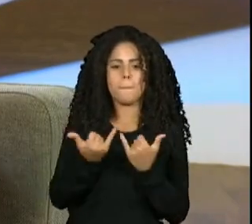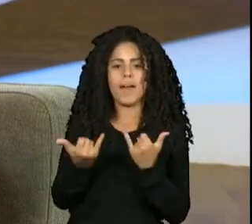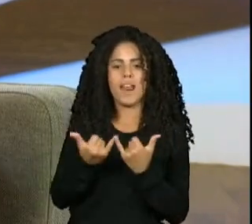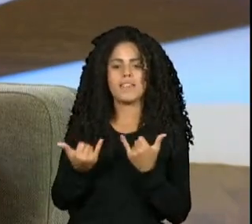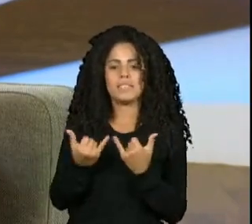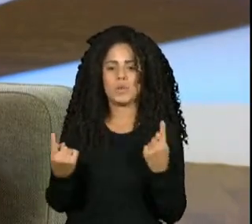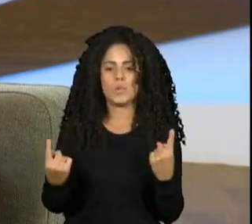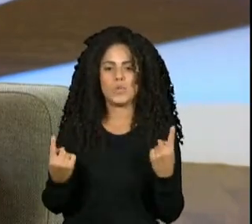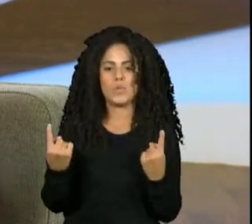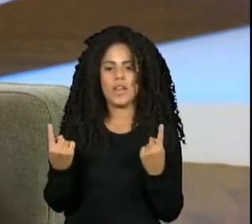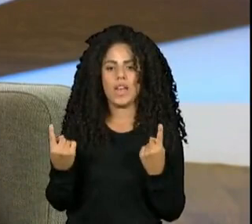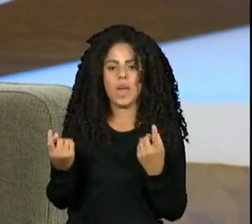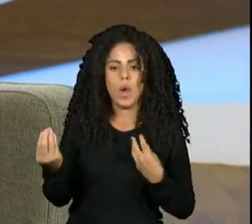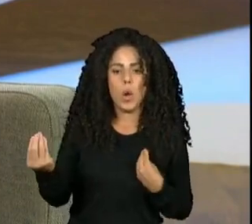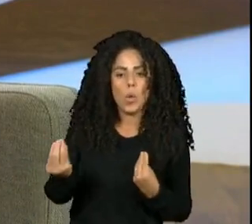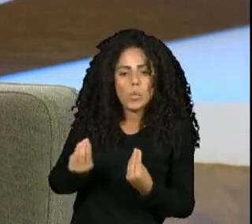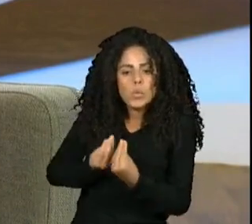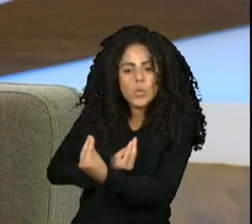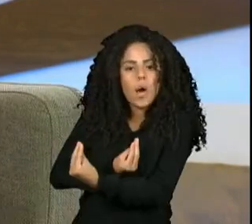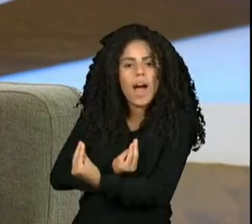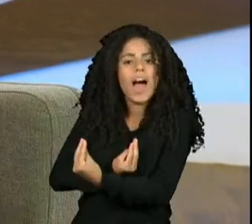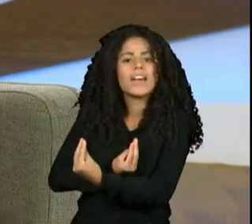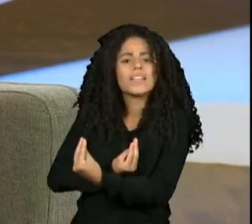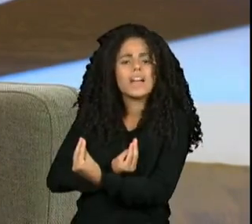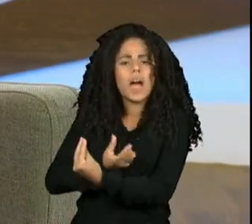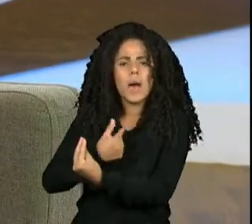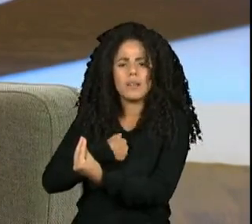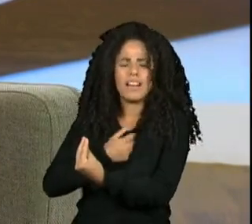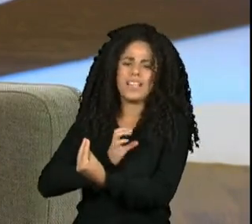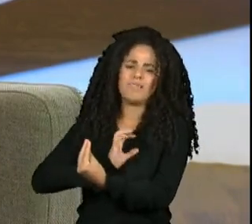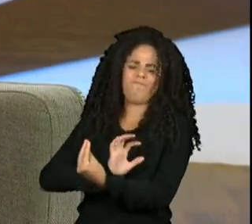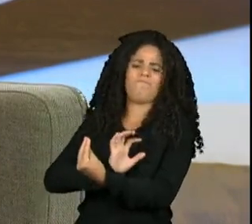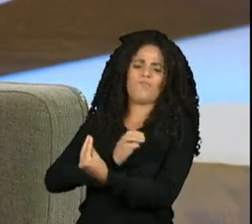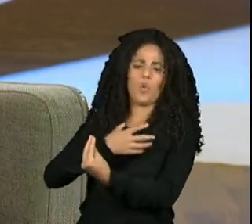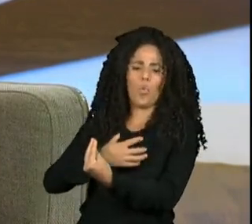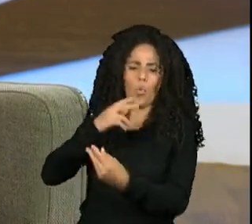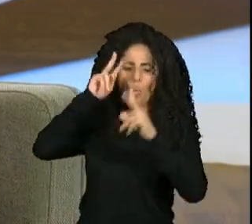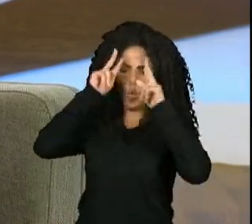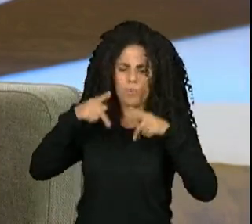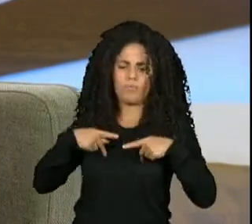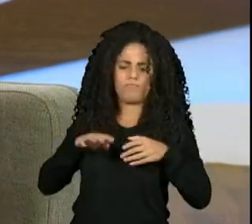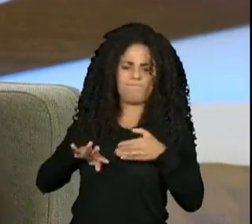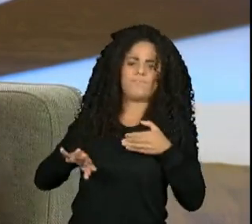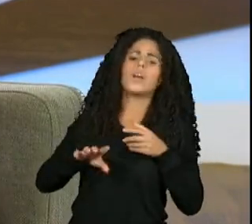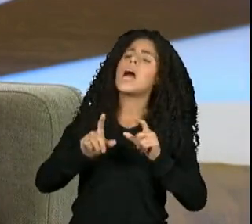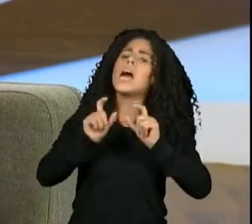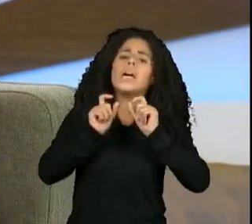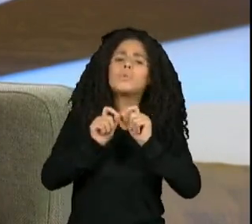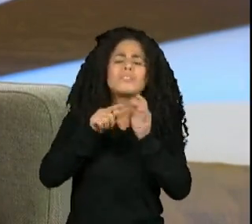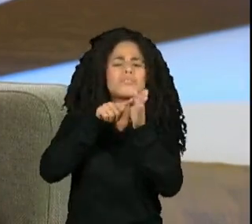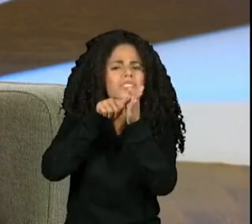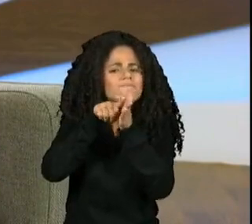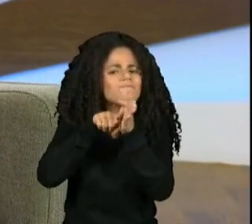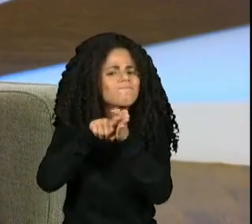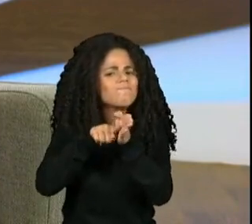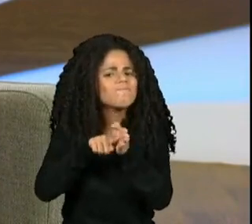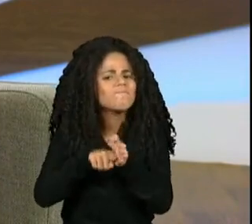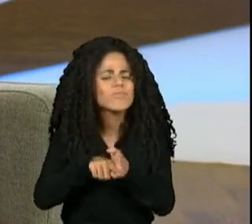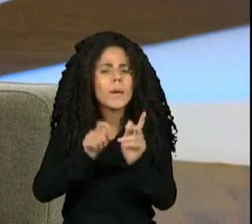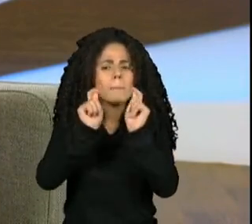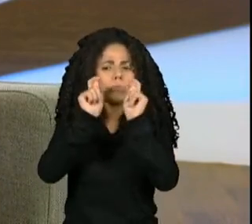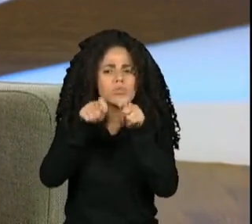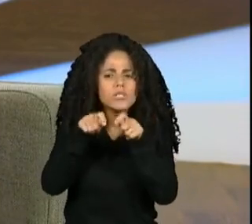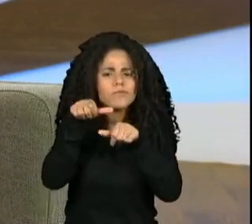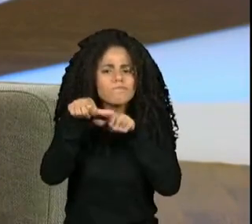de um órgão de um porco para um ser humano, você teria uma rejeição aguda. Bom, o que então a gente pode fazer a respeito?